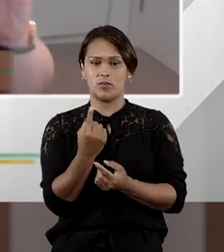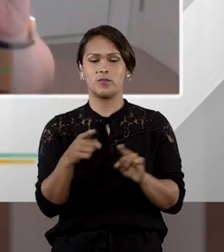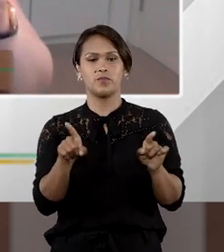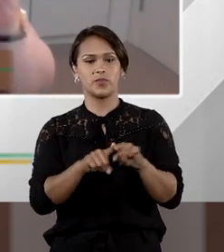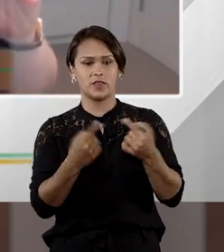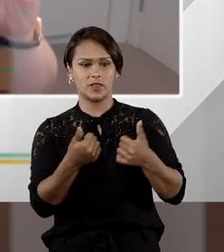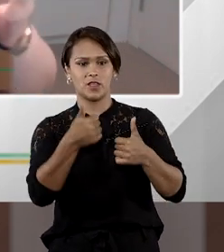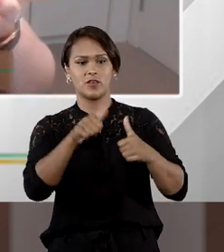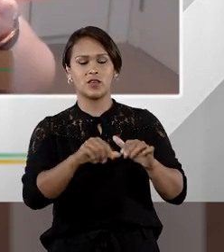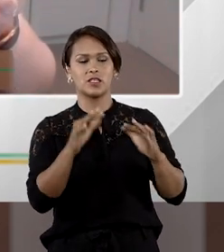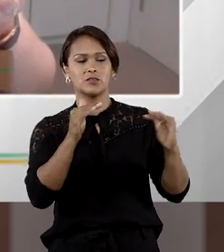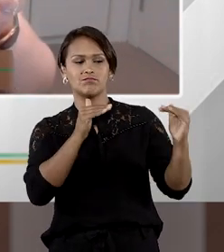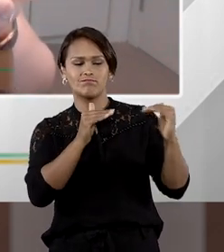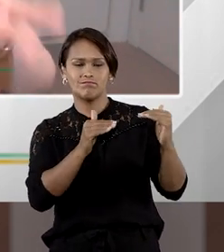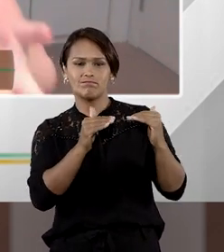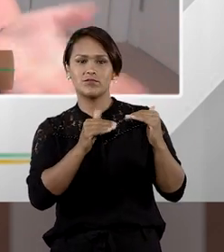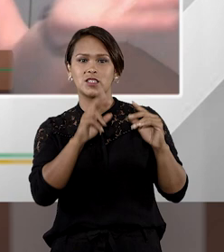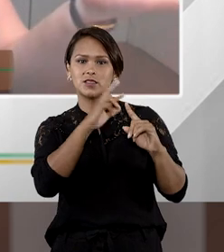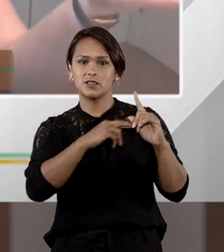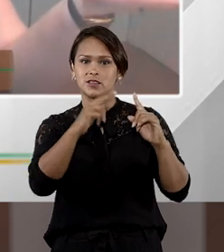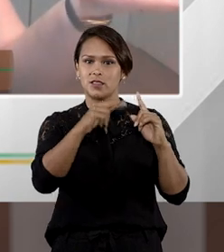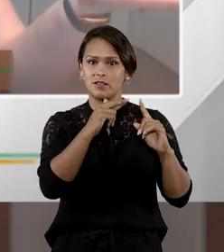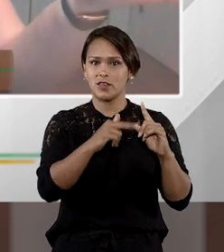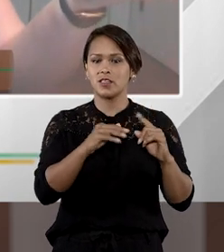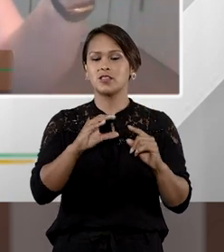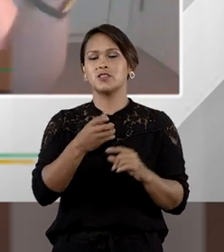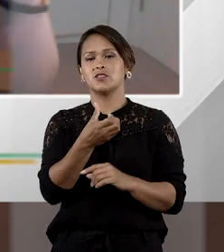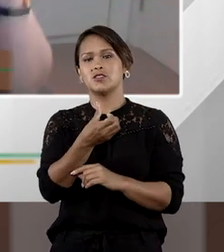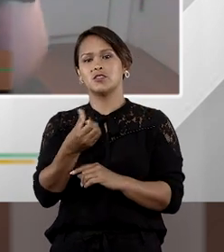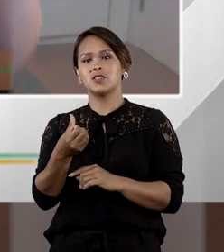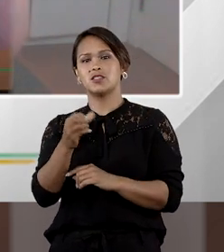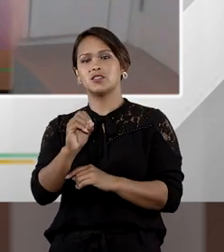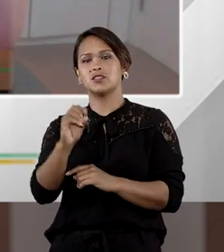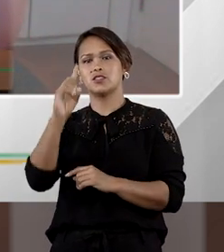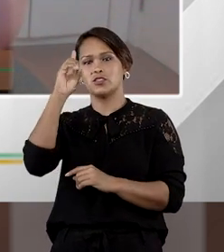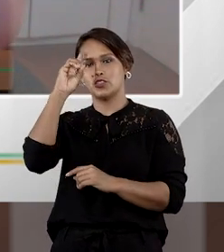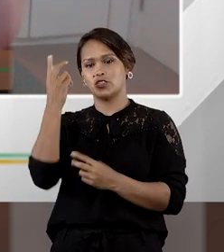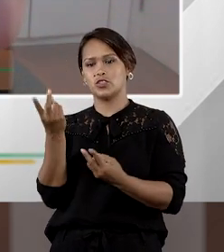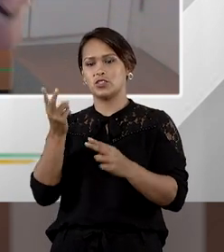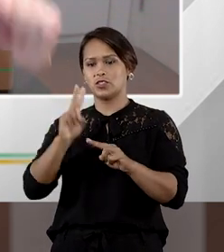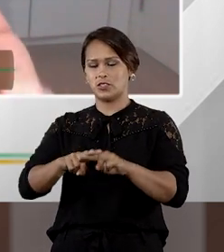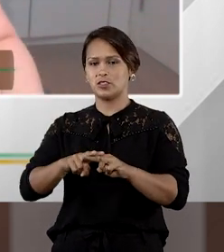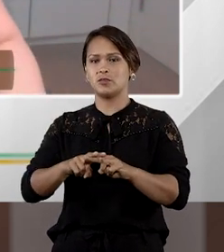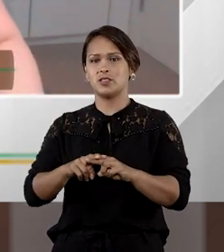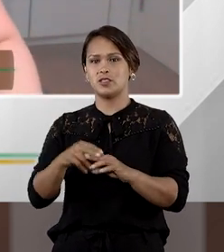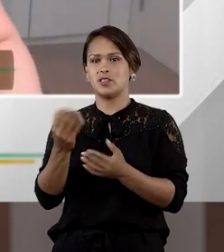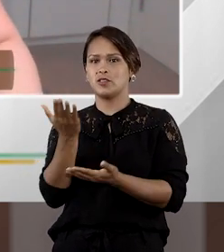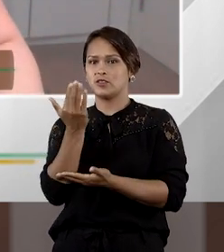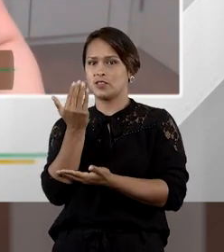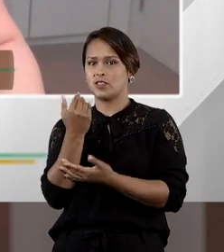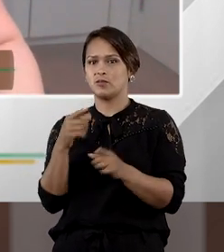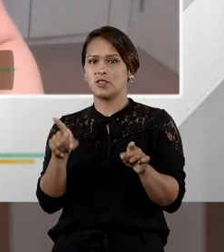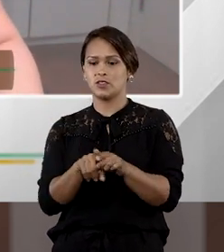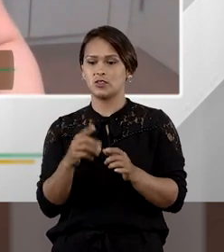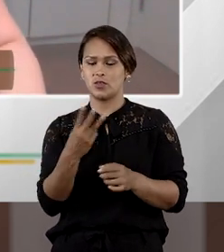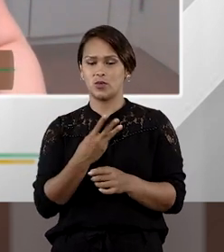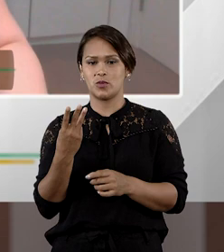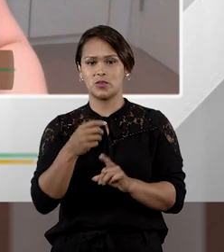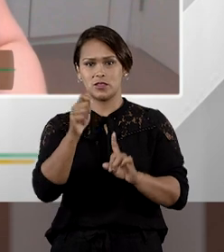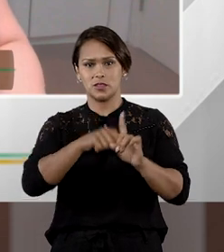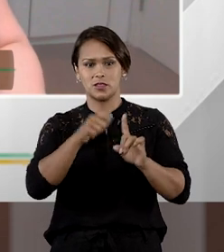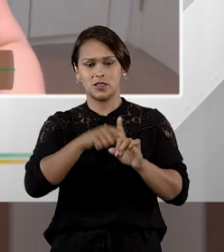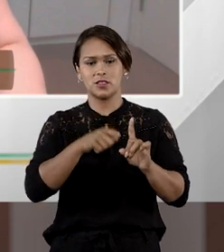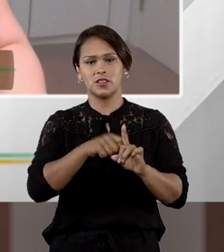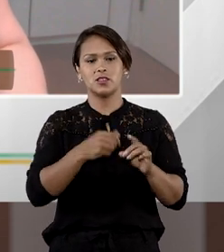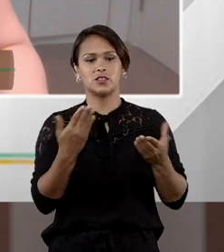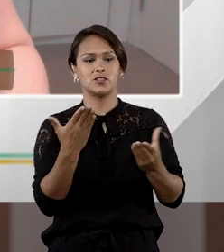Então, é aí que a gente lida com essas referências dos 60 dias da Lei de Alimentos para cada prisão, no máximo, ou 3 meses, no